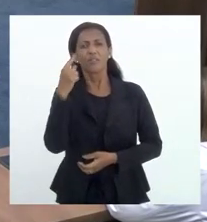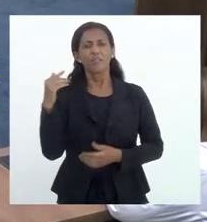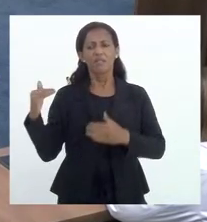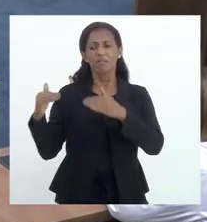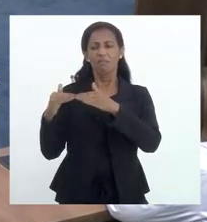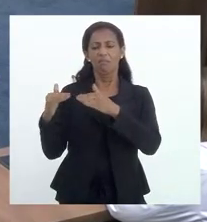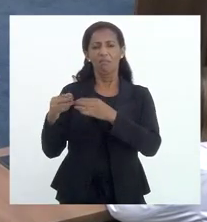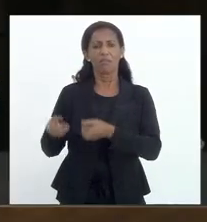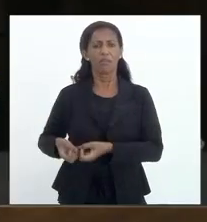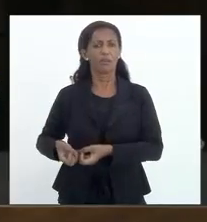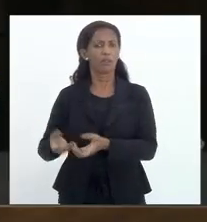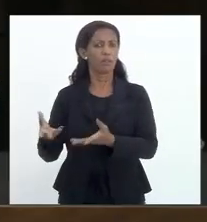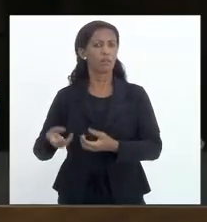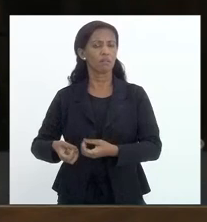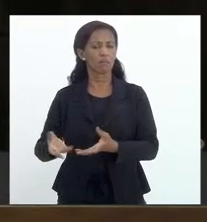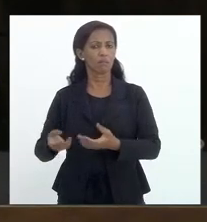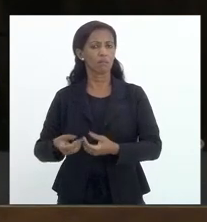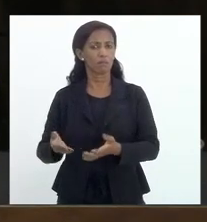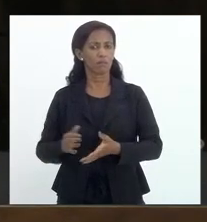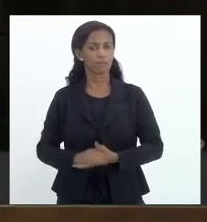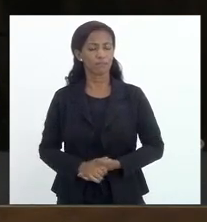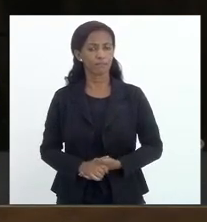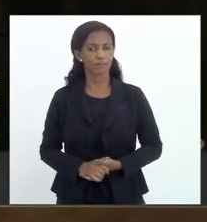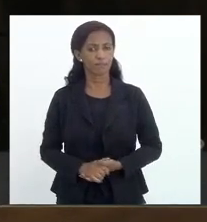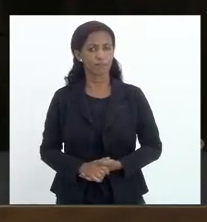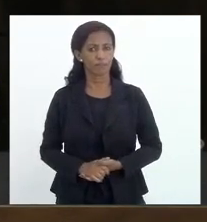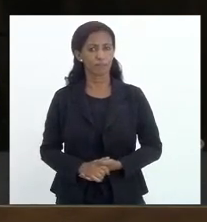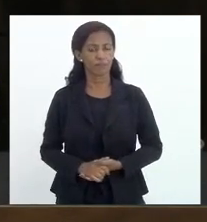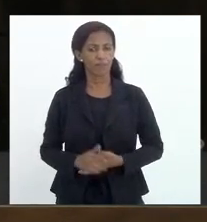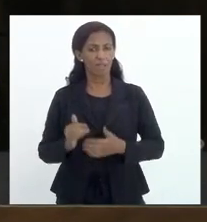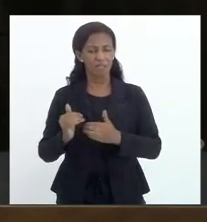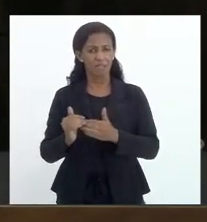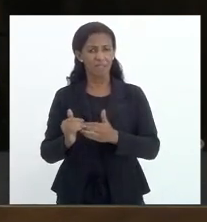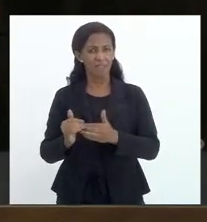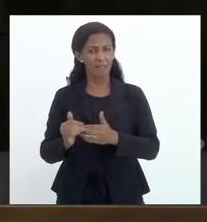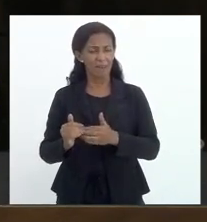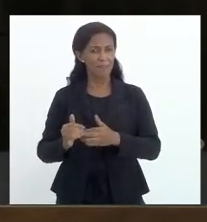de gastos que é altamente excludente